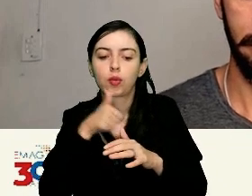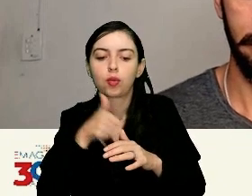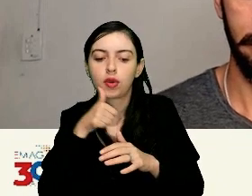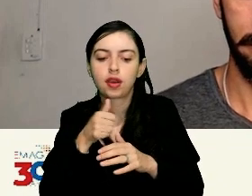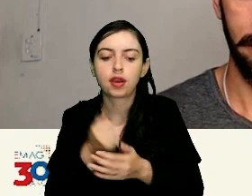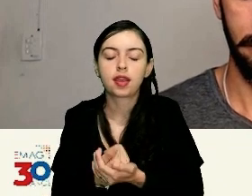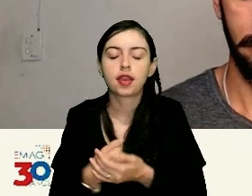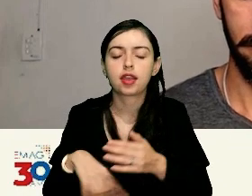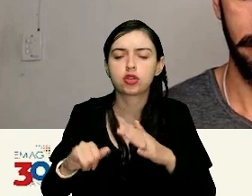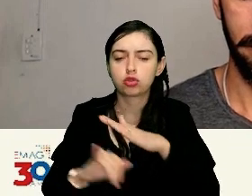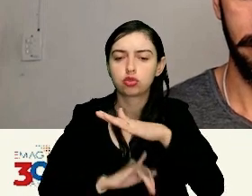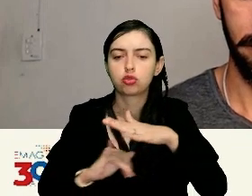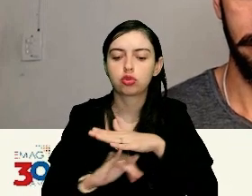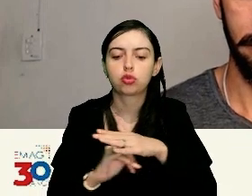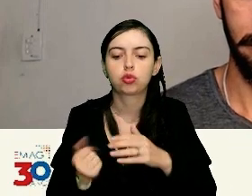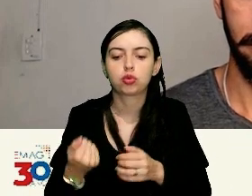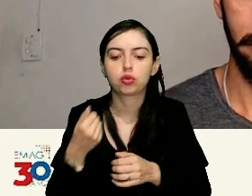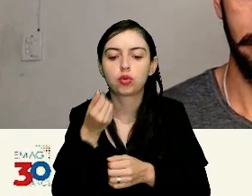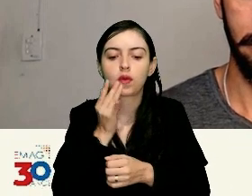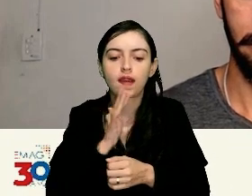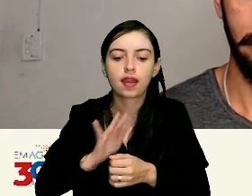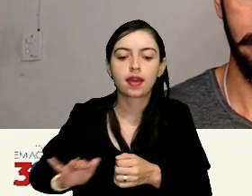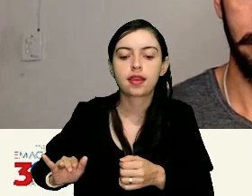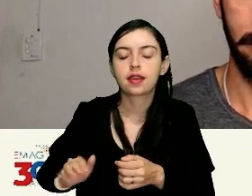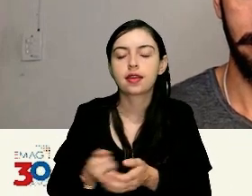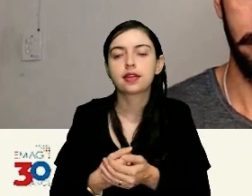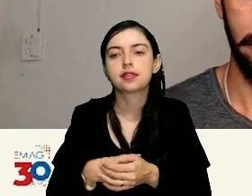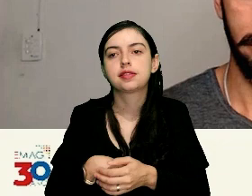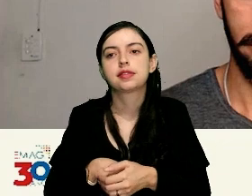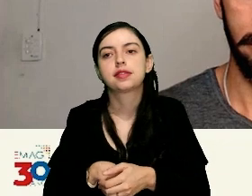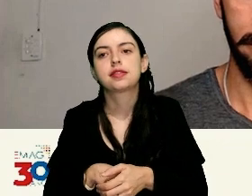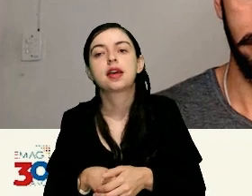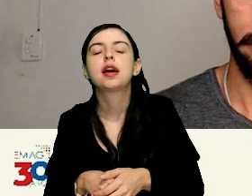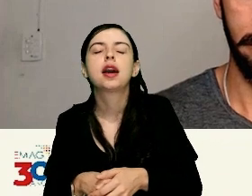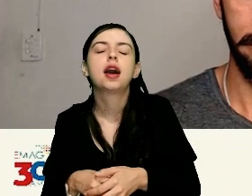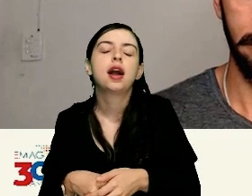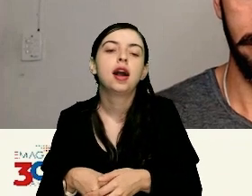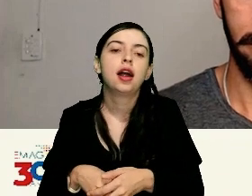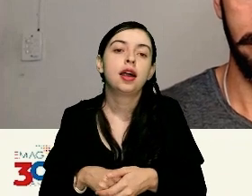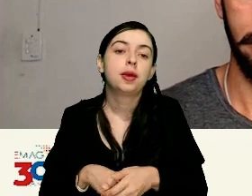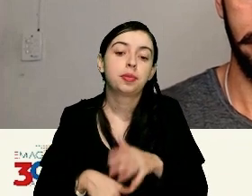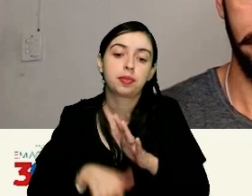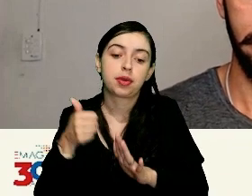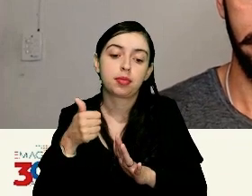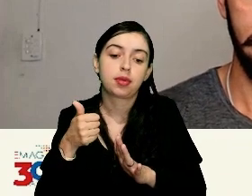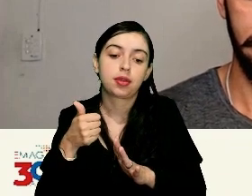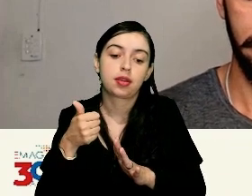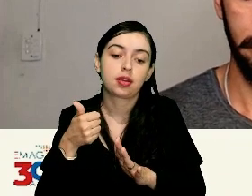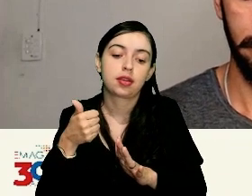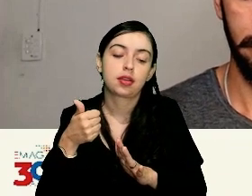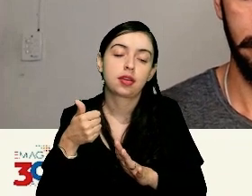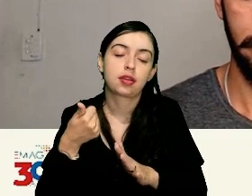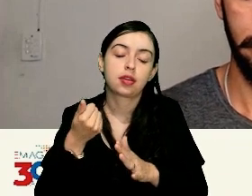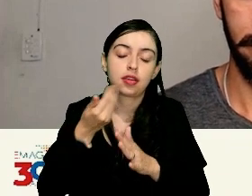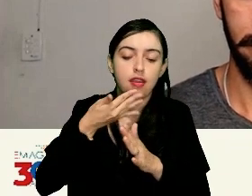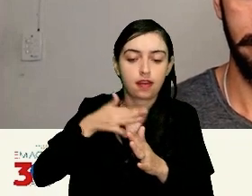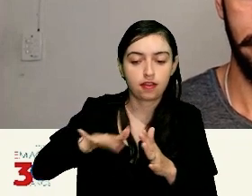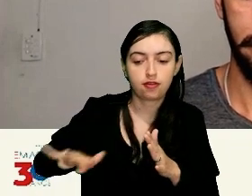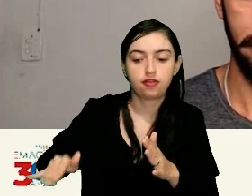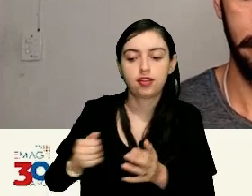Paulo, e Homens pela Primeira Infância, da Rede Nacional Primeira Infância, e do coletivo Imagine